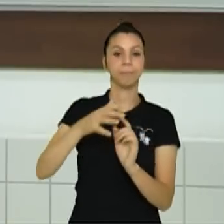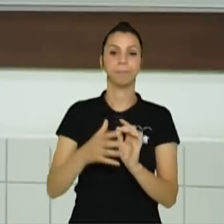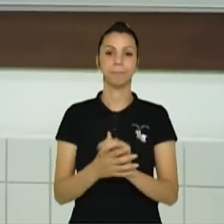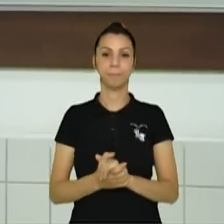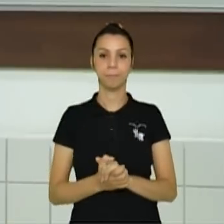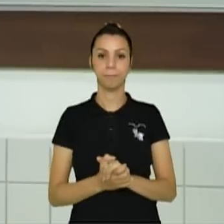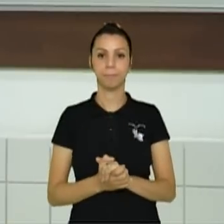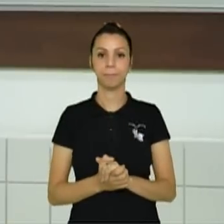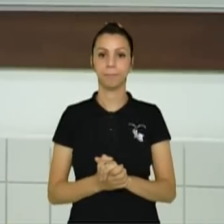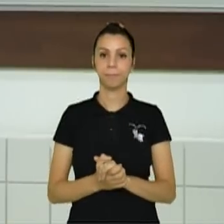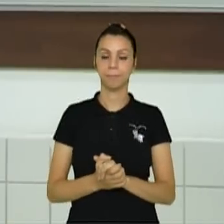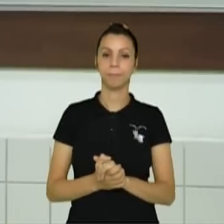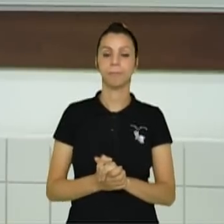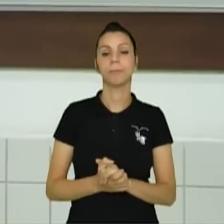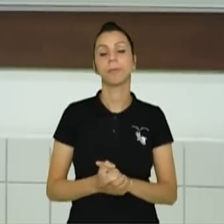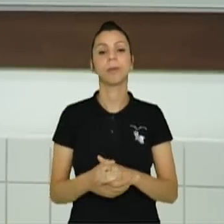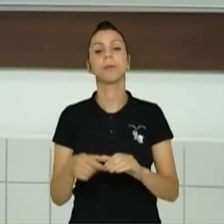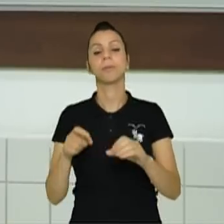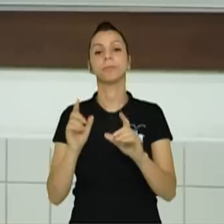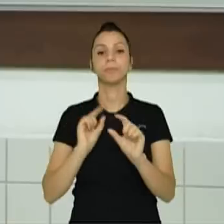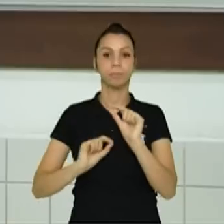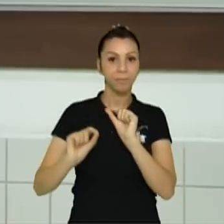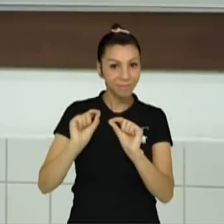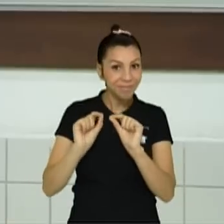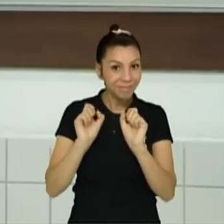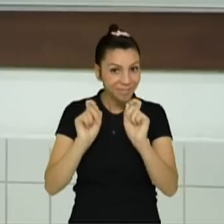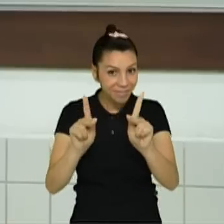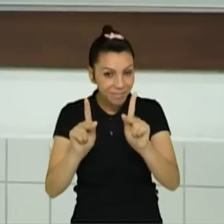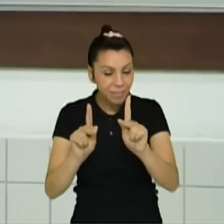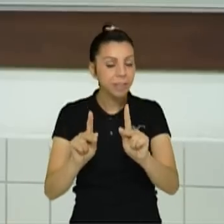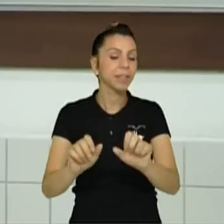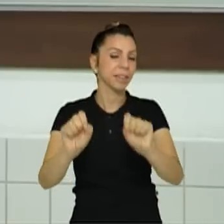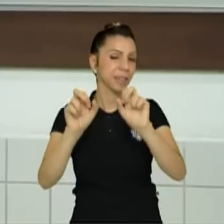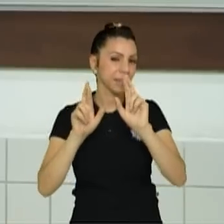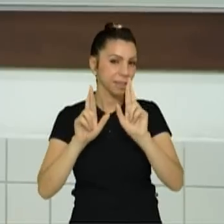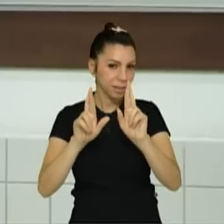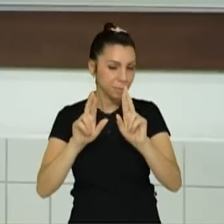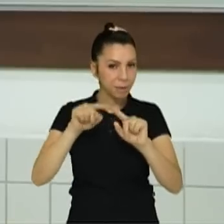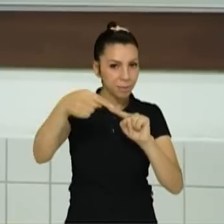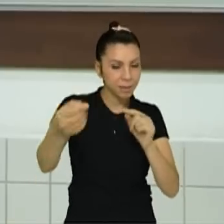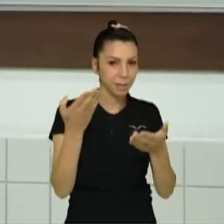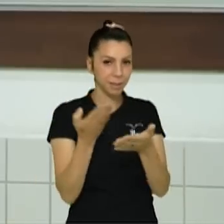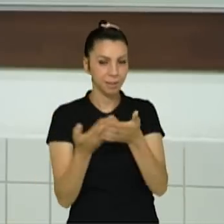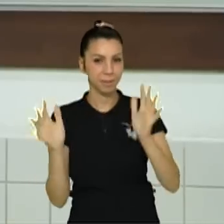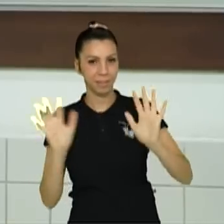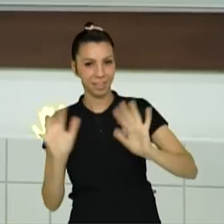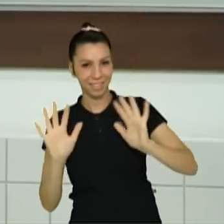estado, na época, província do Paraná. Certo? Aguardo vocês e até a próxima.